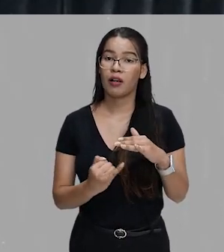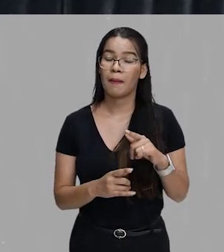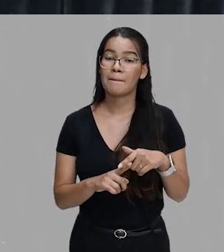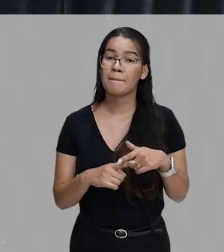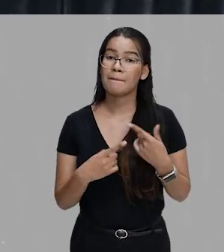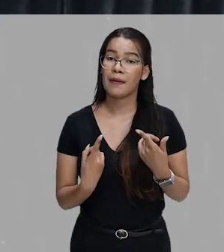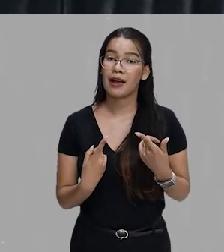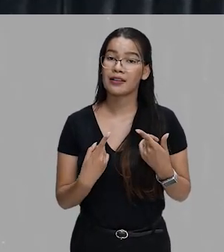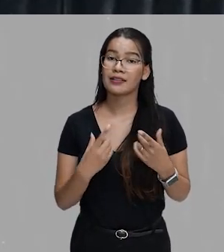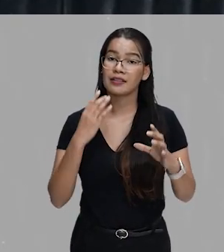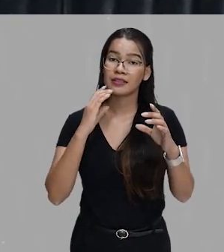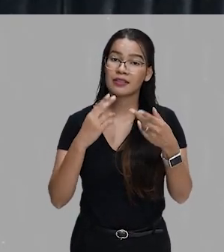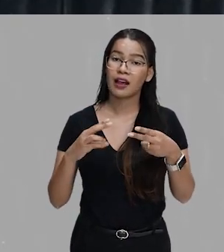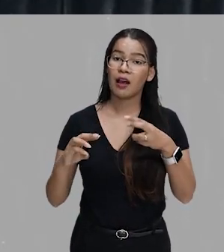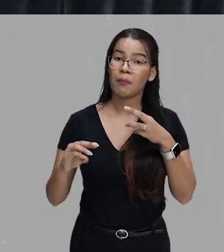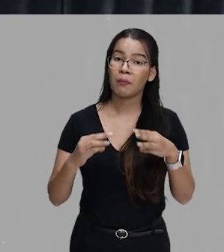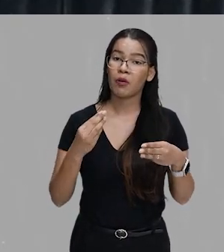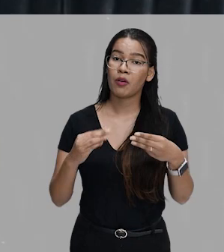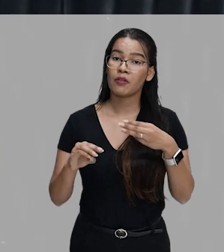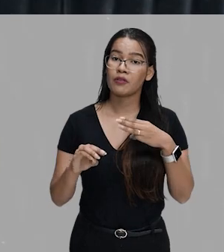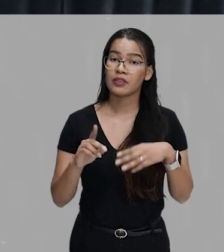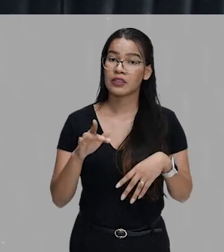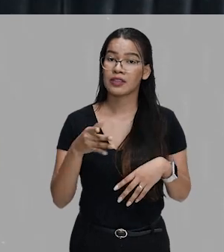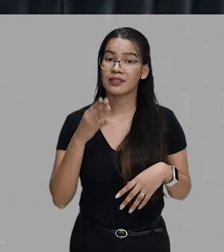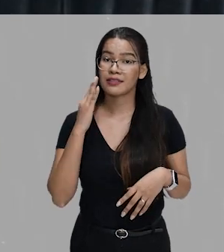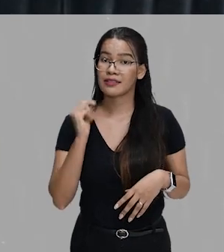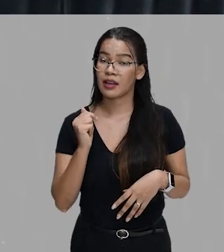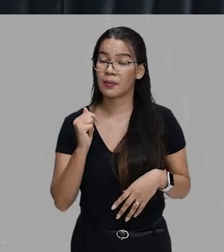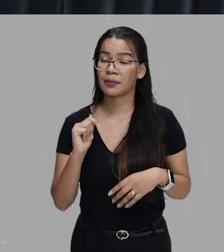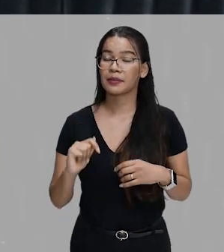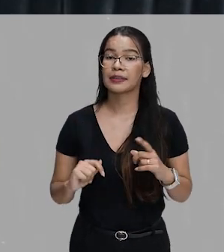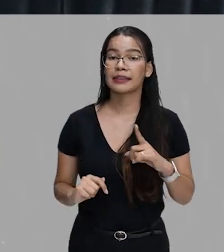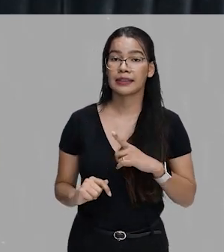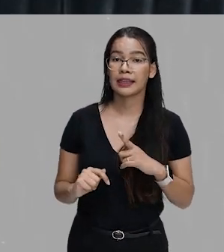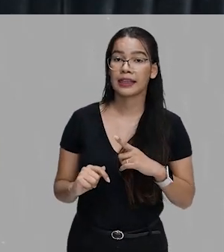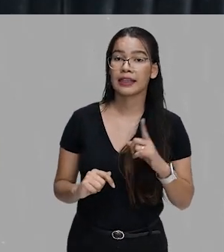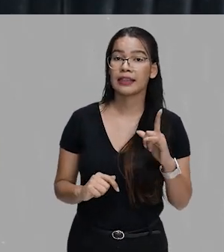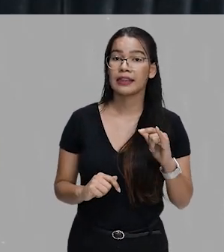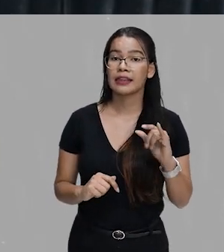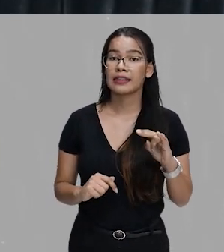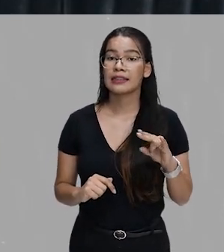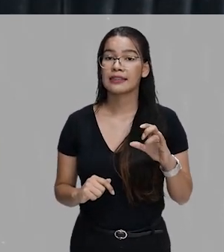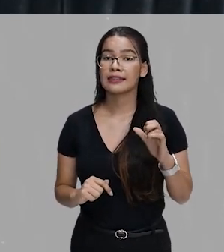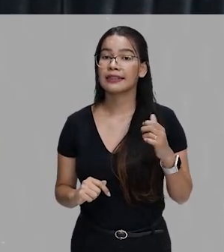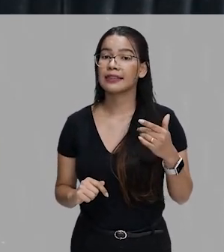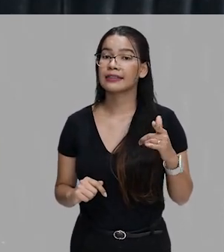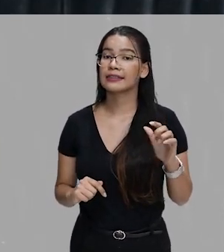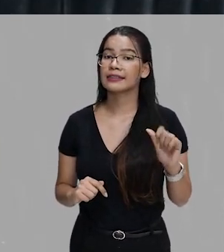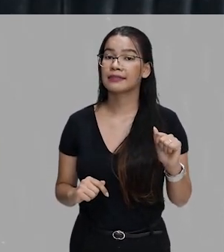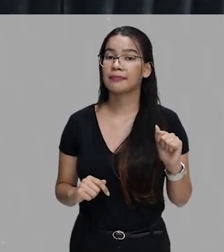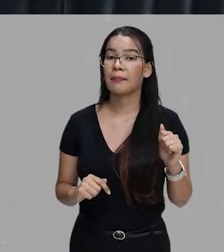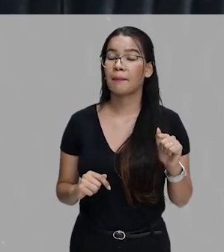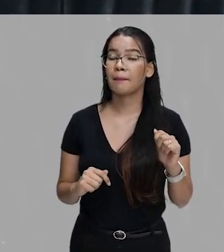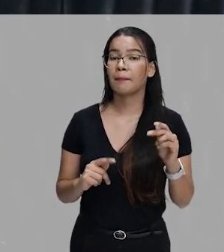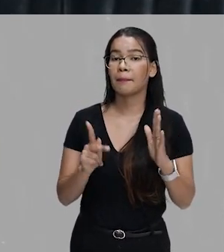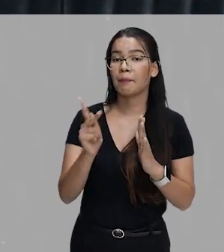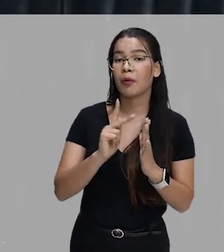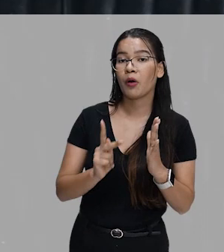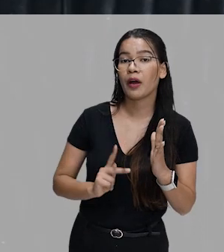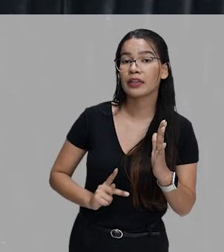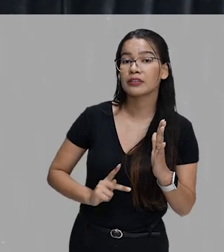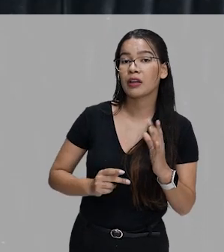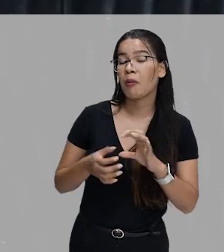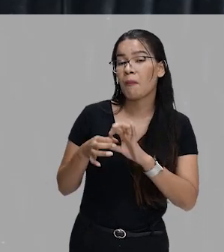as canções, você sabe, se você não sabe, você vai saber agora, tem licença poética para certas construções.